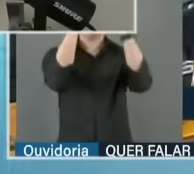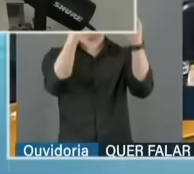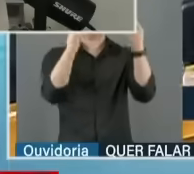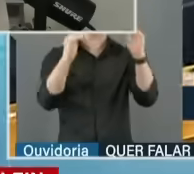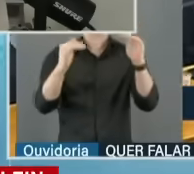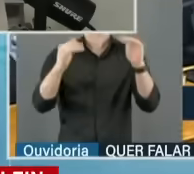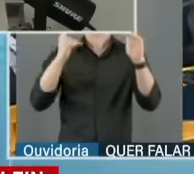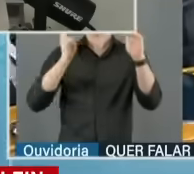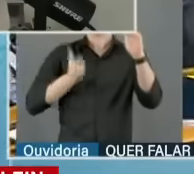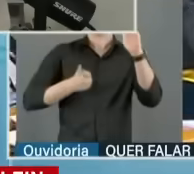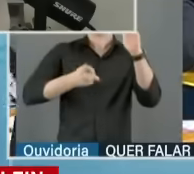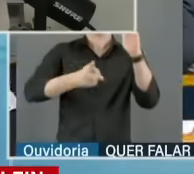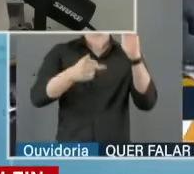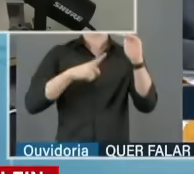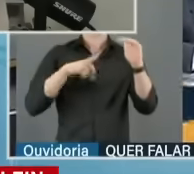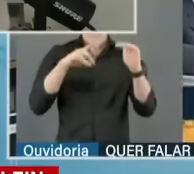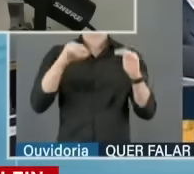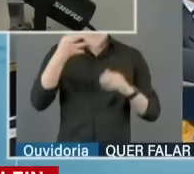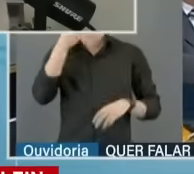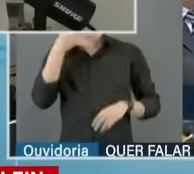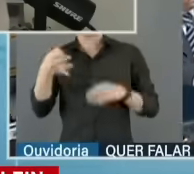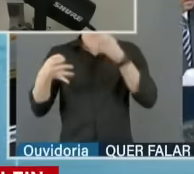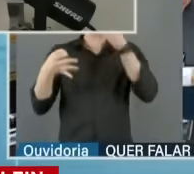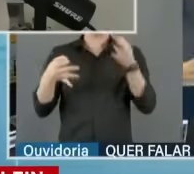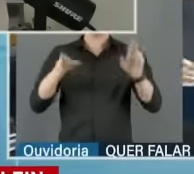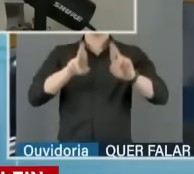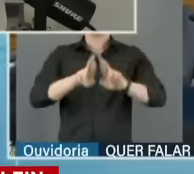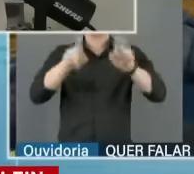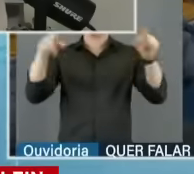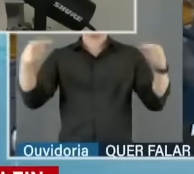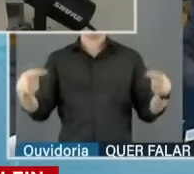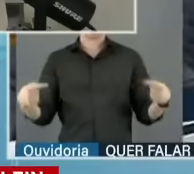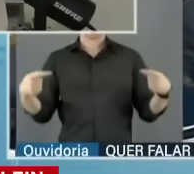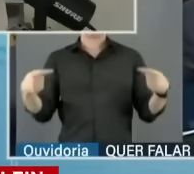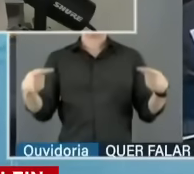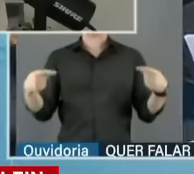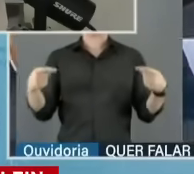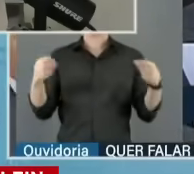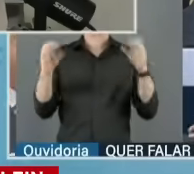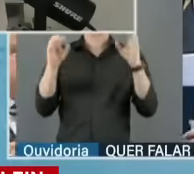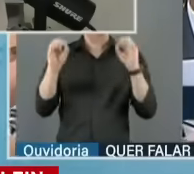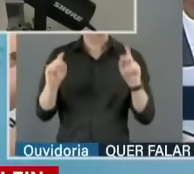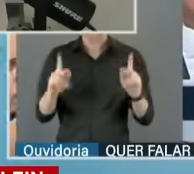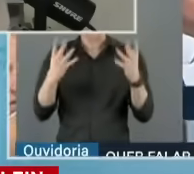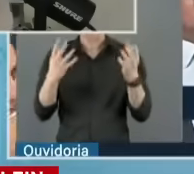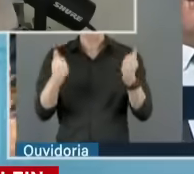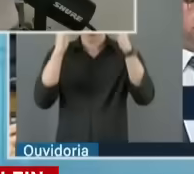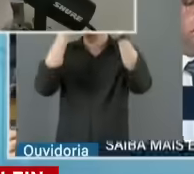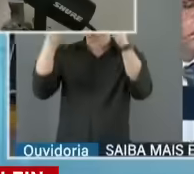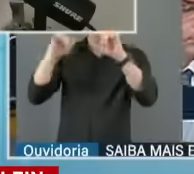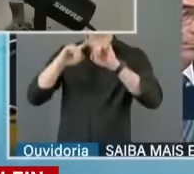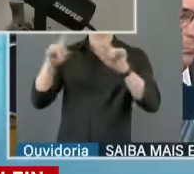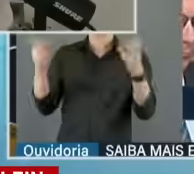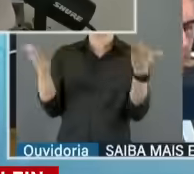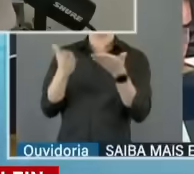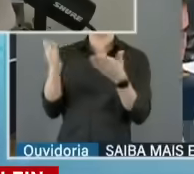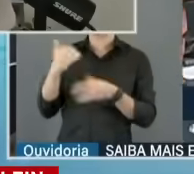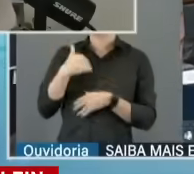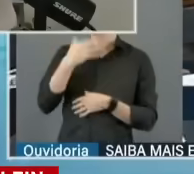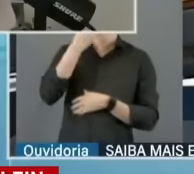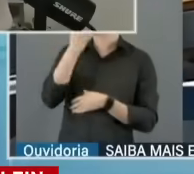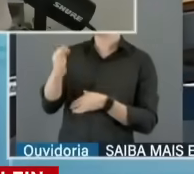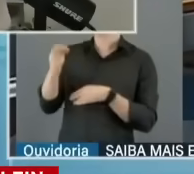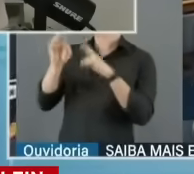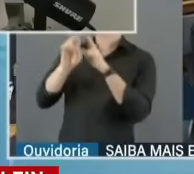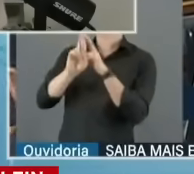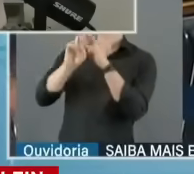E o próprio presidente da CPMI acha isso importante, tanto que ele começou a CPMI justamente com essa fala. Mas